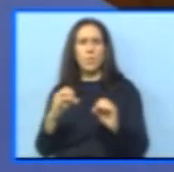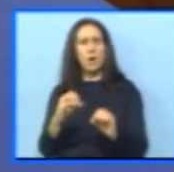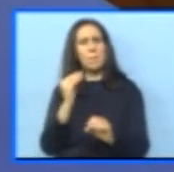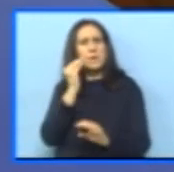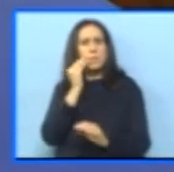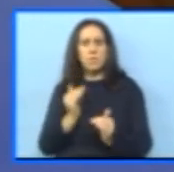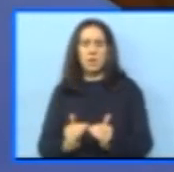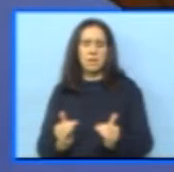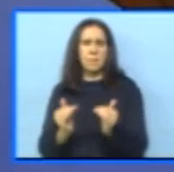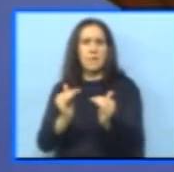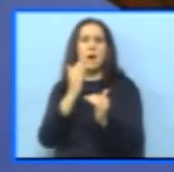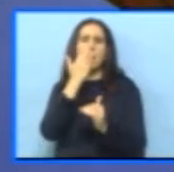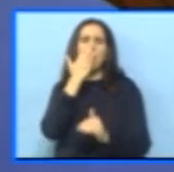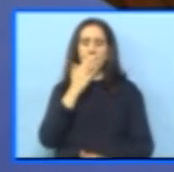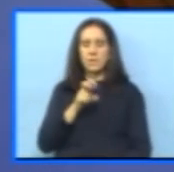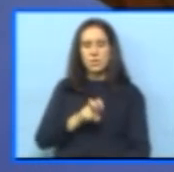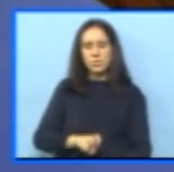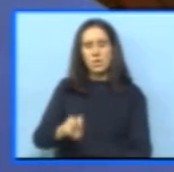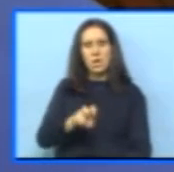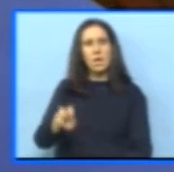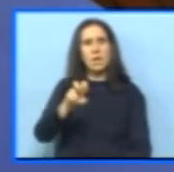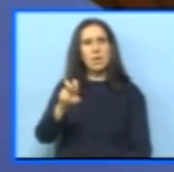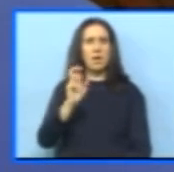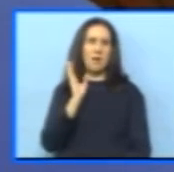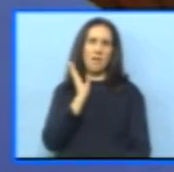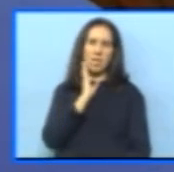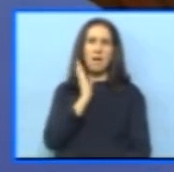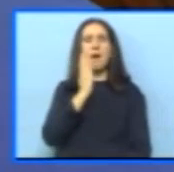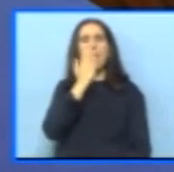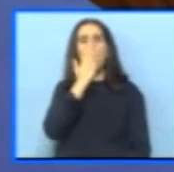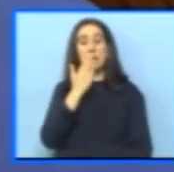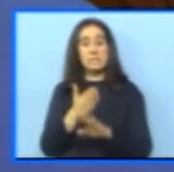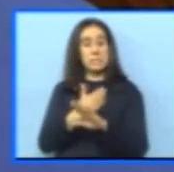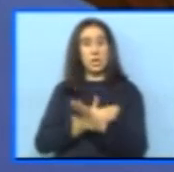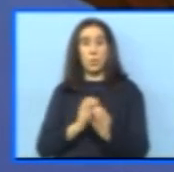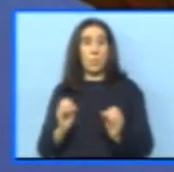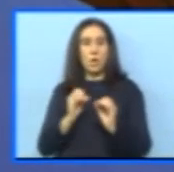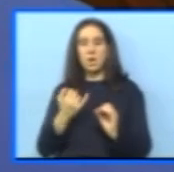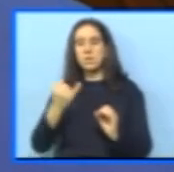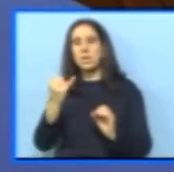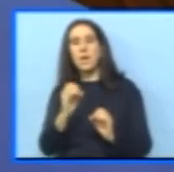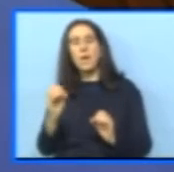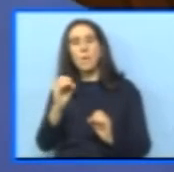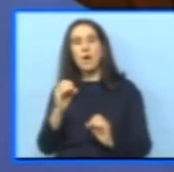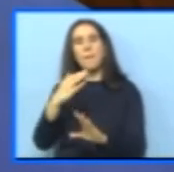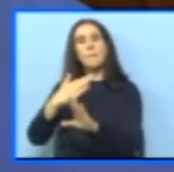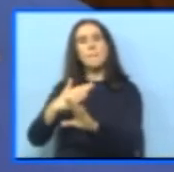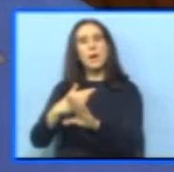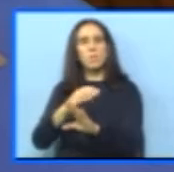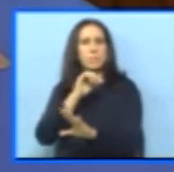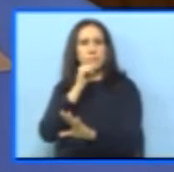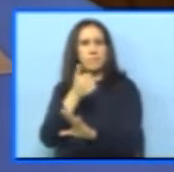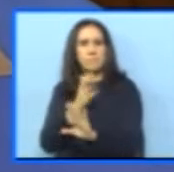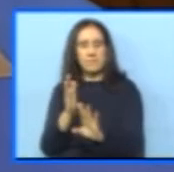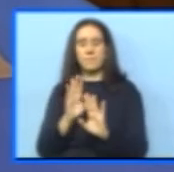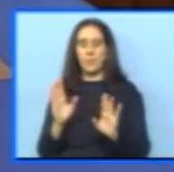como umas escadas que temos de subir, não é? Se não tivéssemos a anterior, não tivéssemos a seguinte, aquela que está no meio não tinha nenhum sentido.